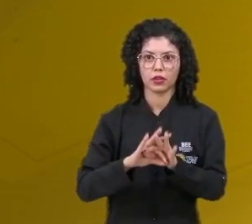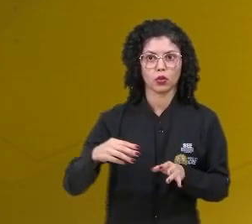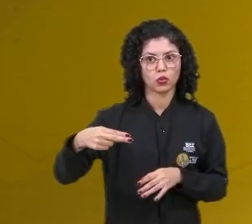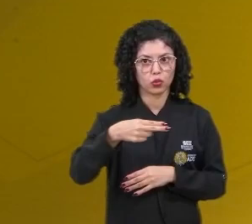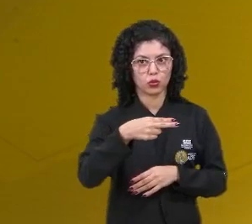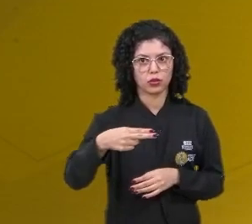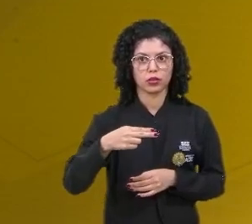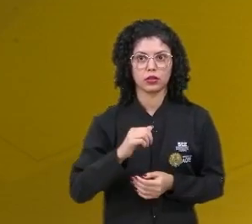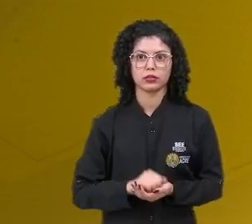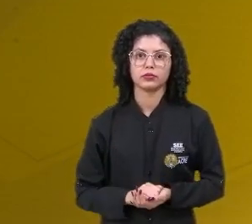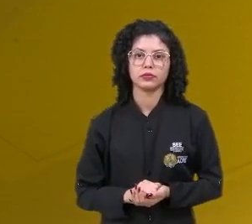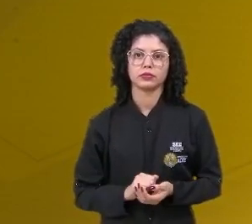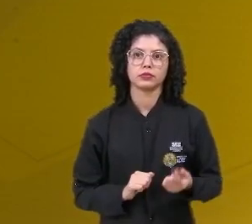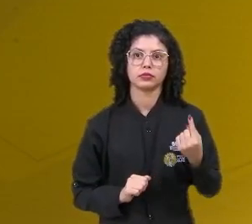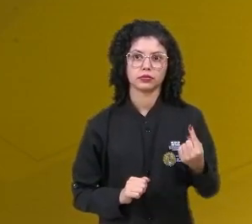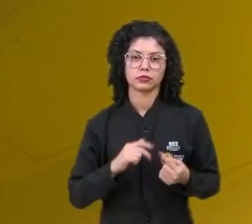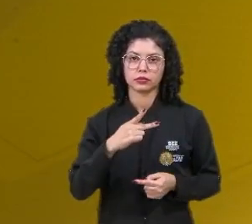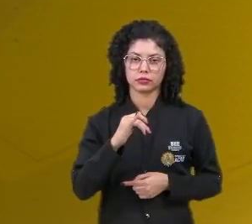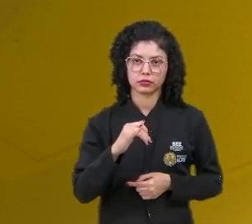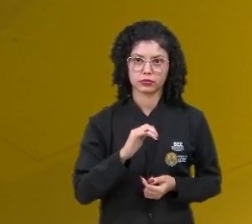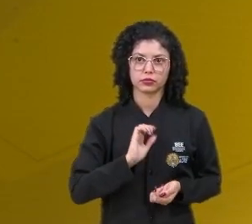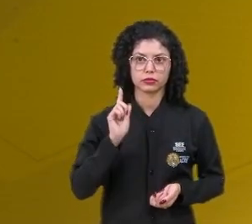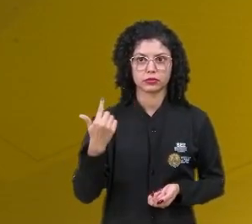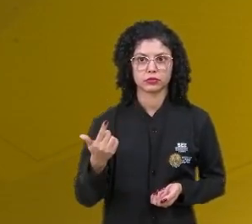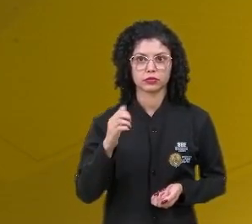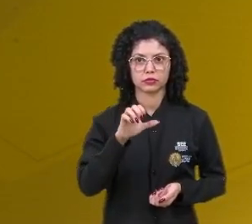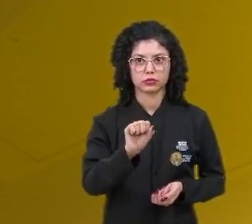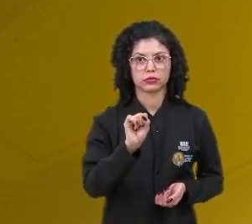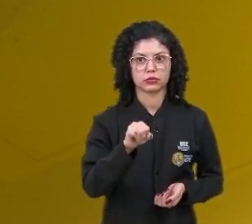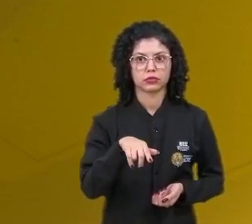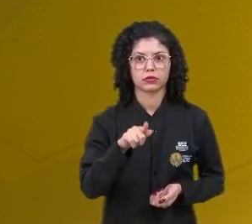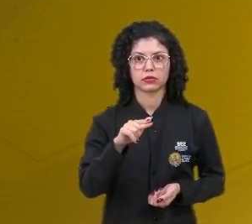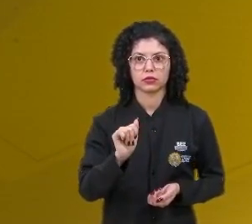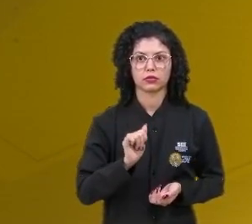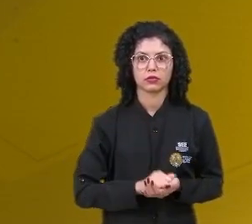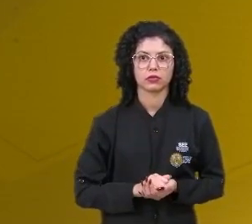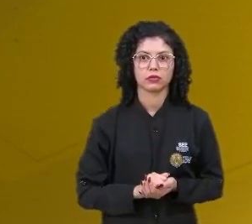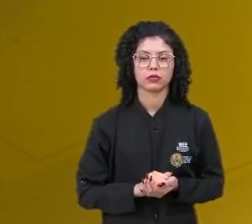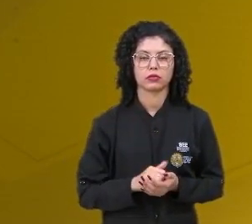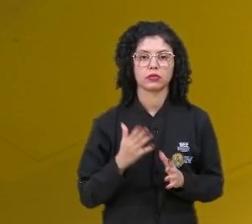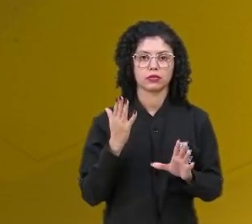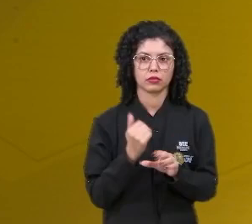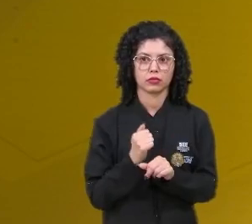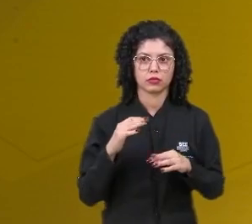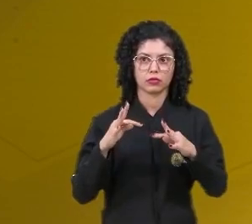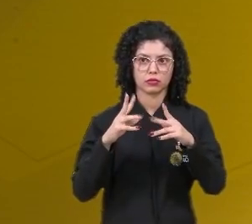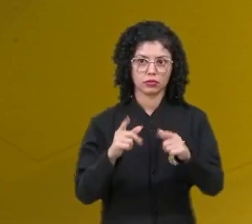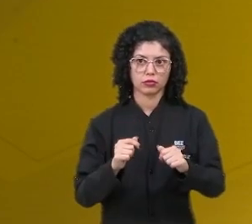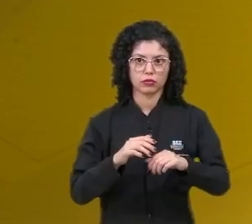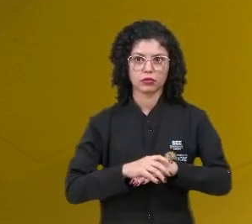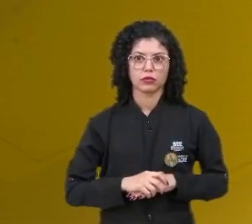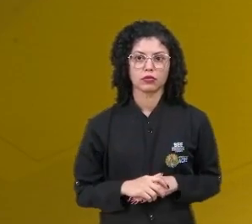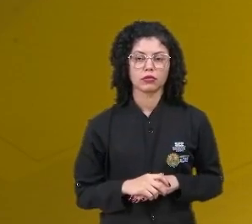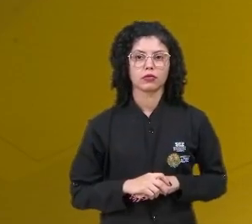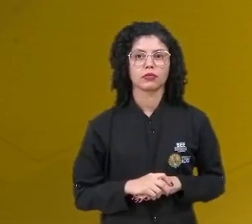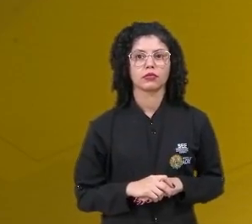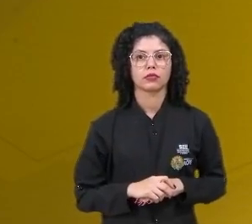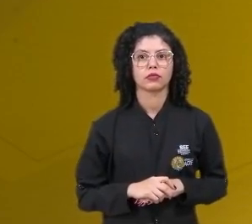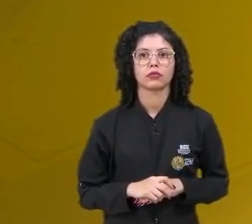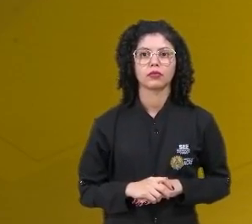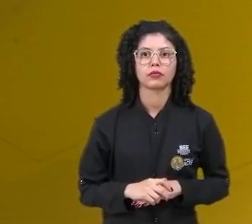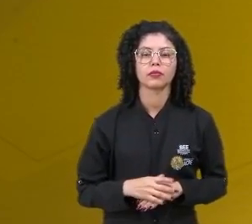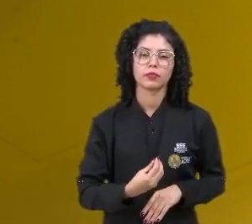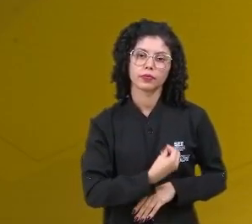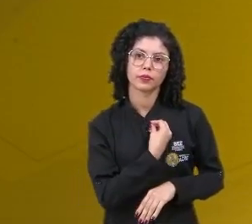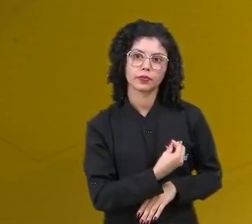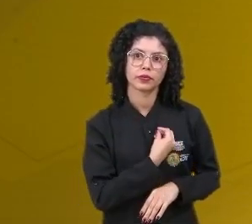dupla, uma é π, a outra é sigma. Então, quando eu somo todas as quantidades de ligações sigmas